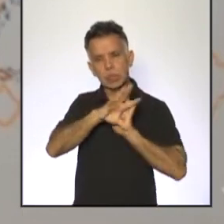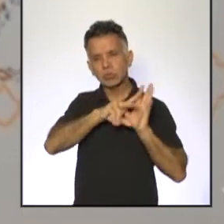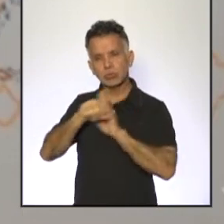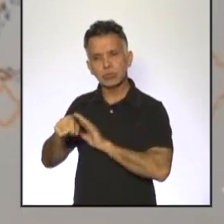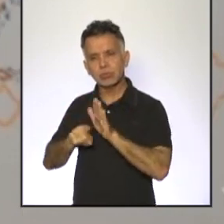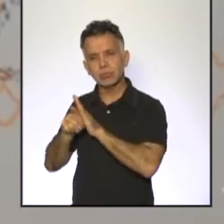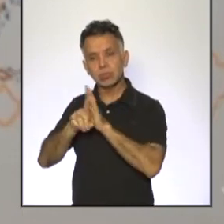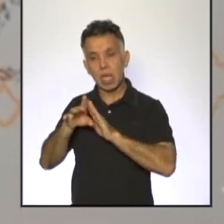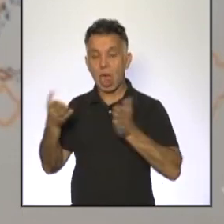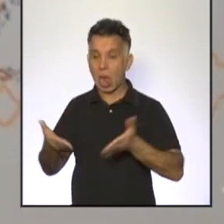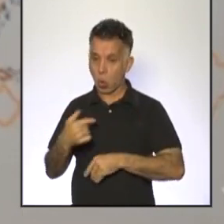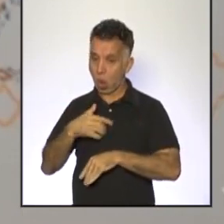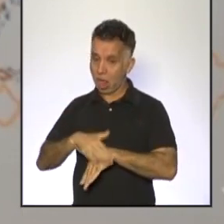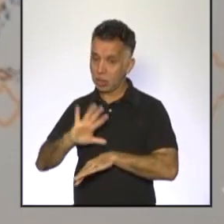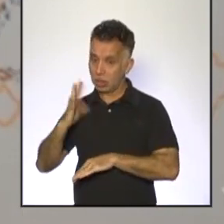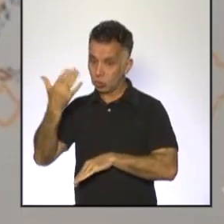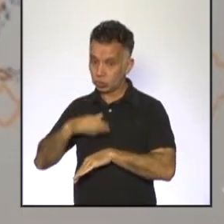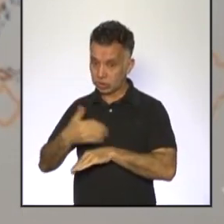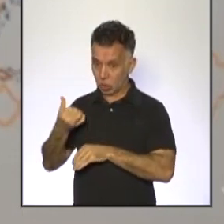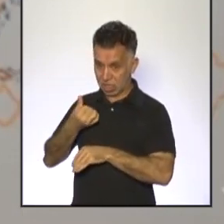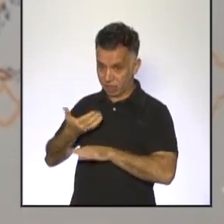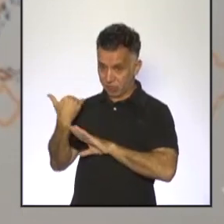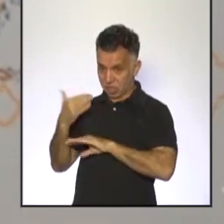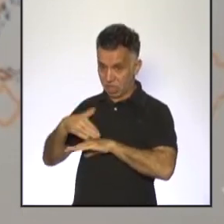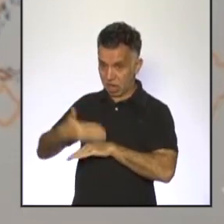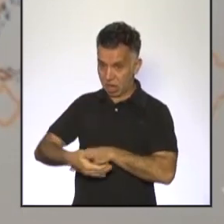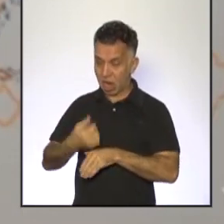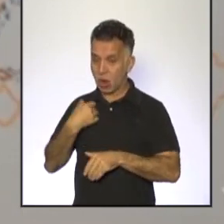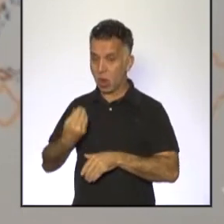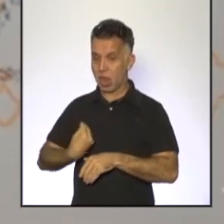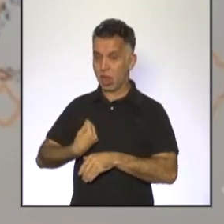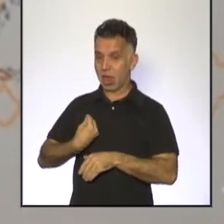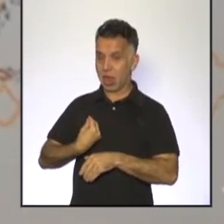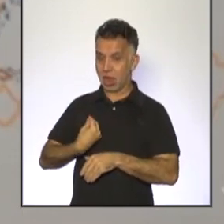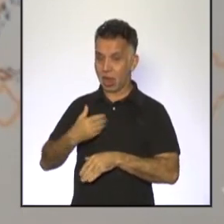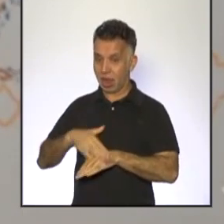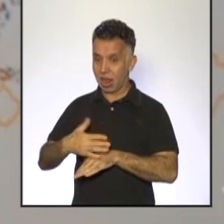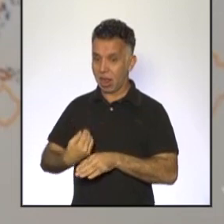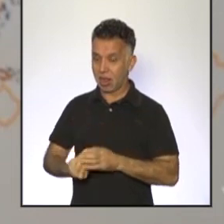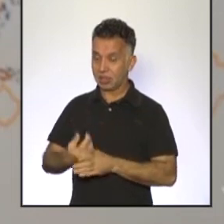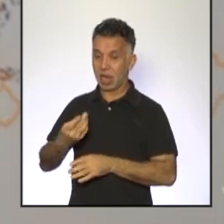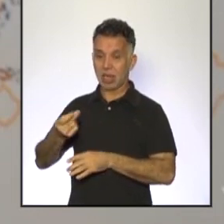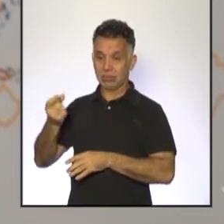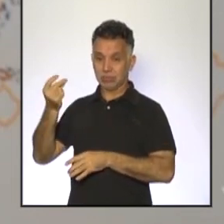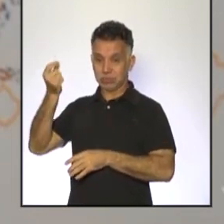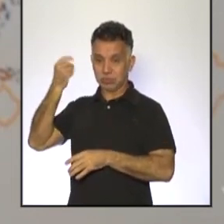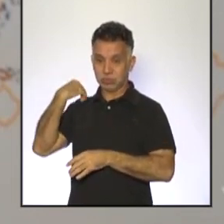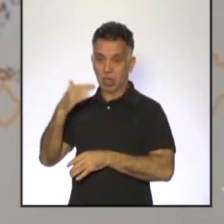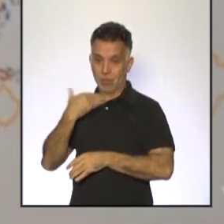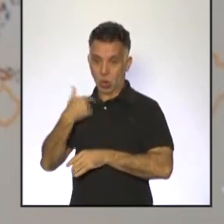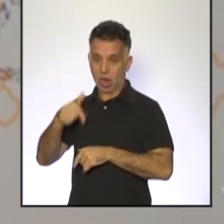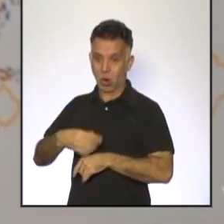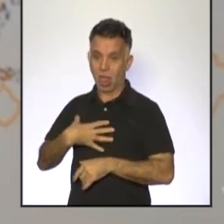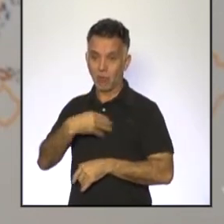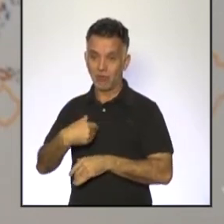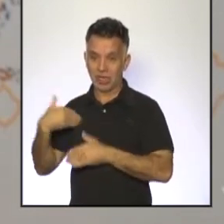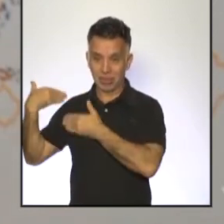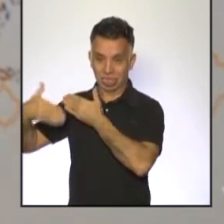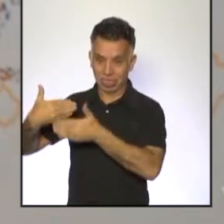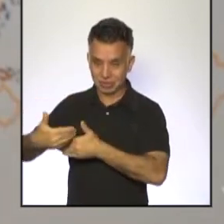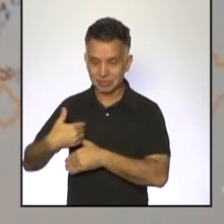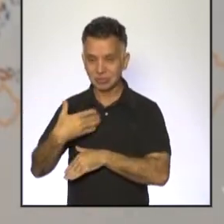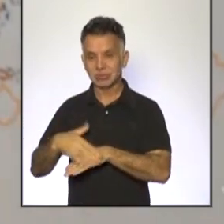agora do Anak Krakatoa, que é o filho, na verdade ele era o neto já do Krakatoa antigo que explodiu efetivamente, beleza? E